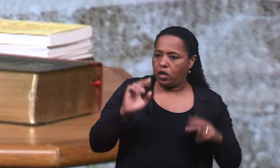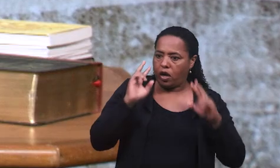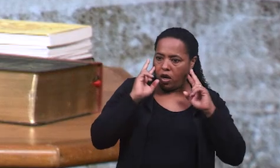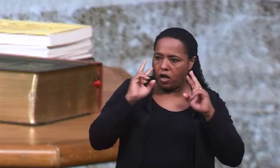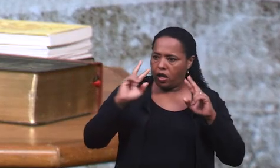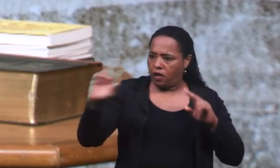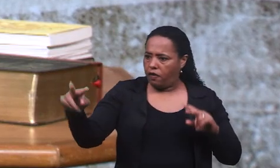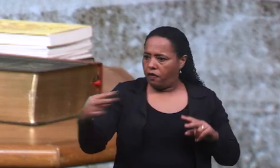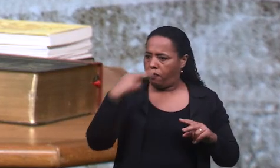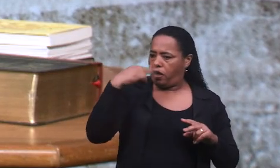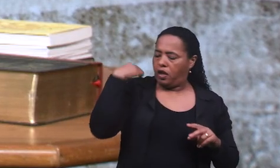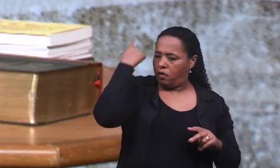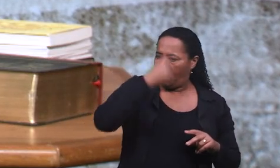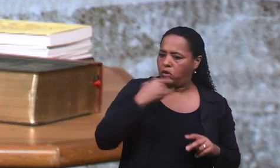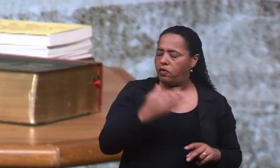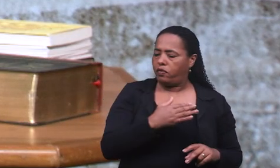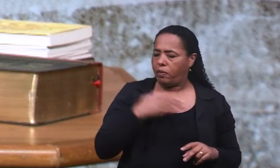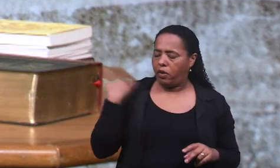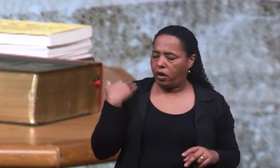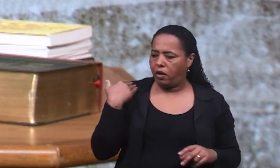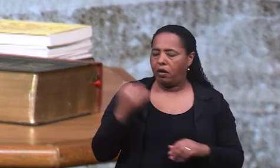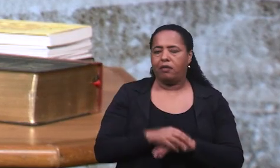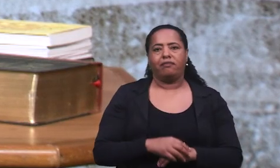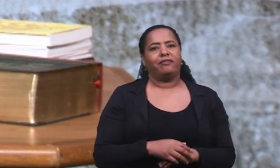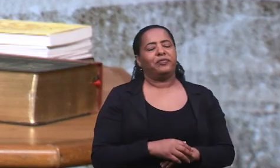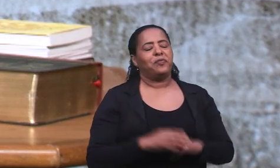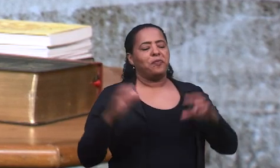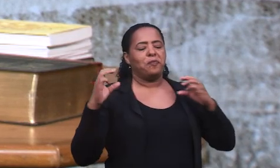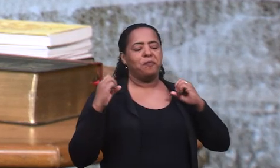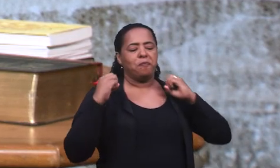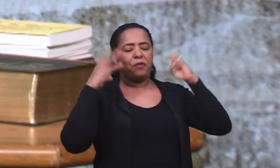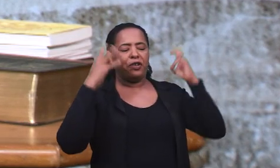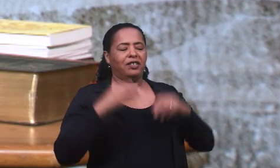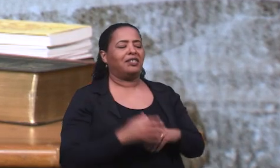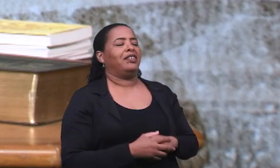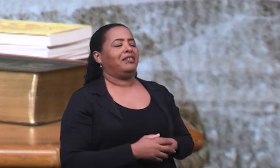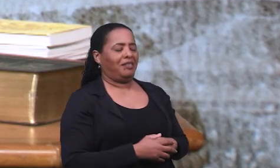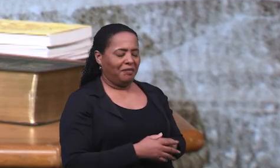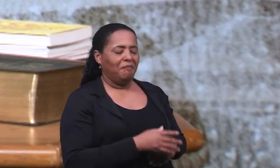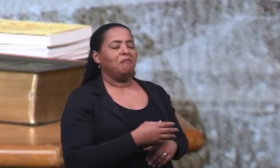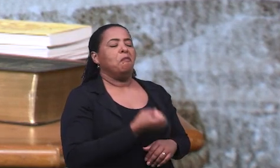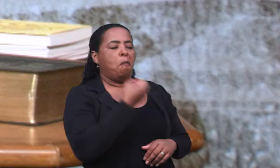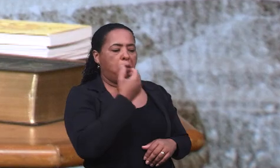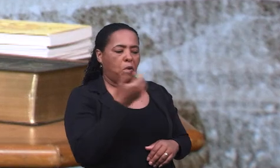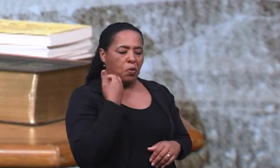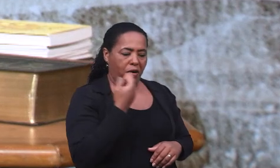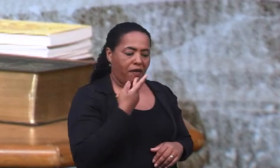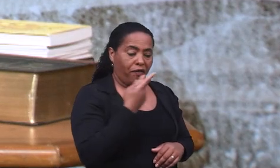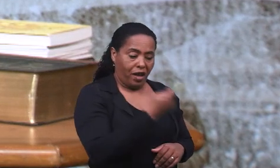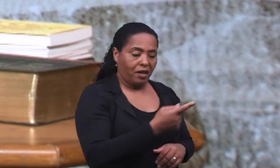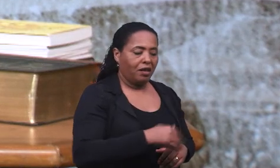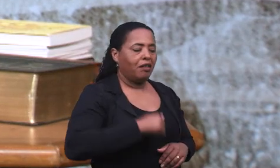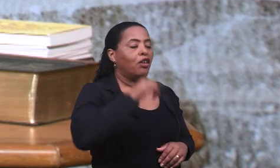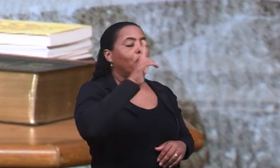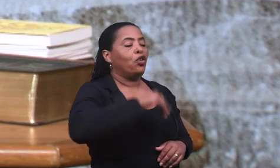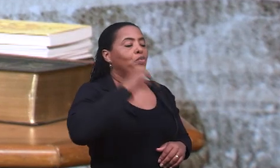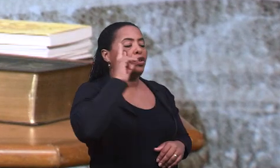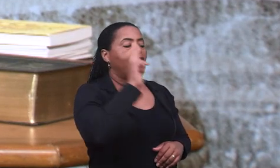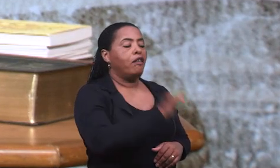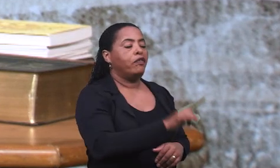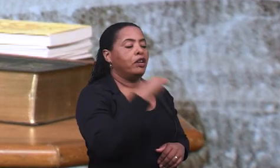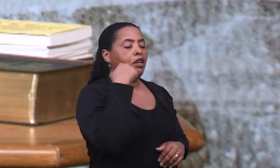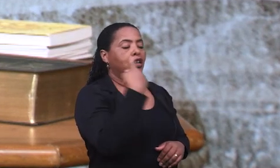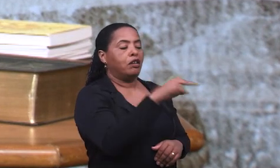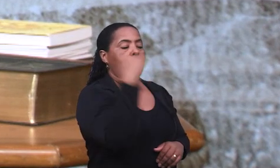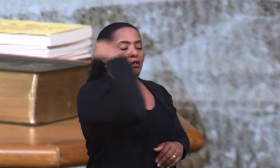o meu rosto, morrerás. E disse Moisés: Bem disseste, eu nunca mais verei o